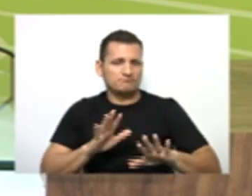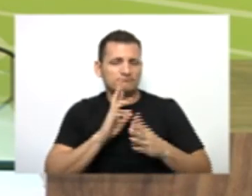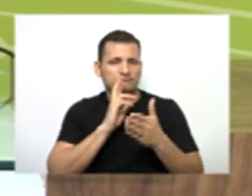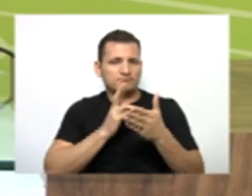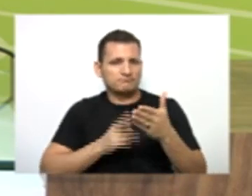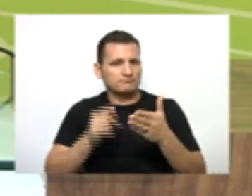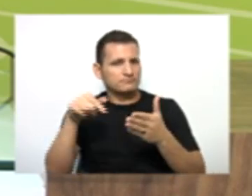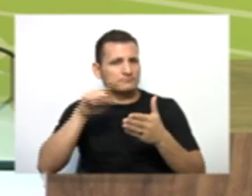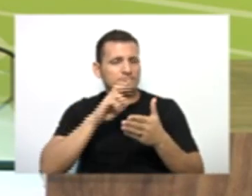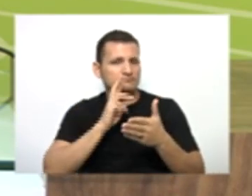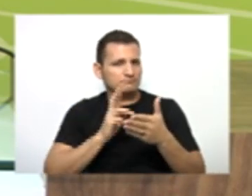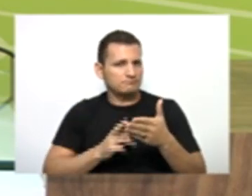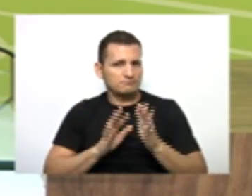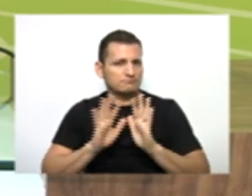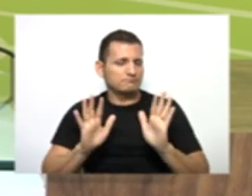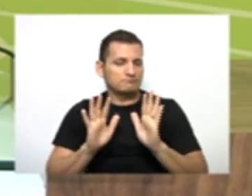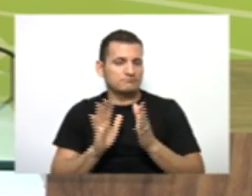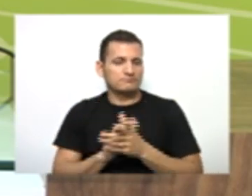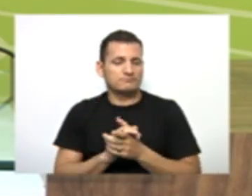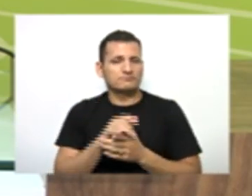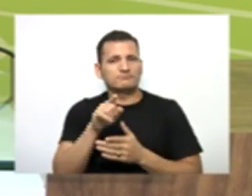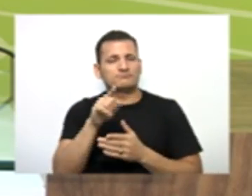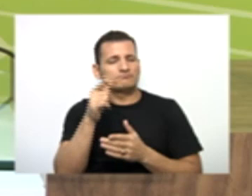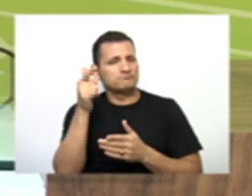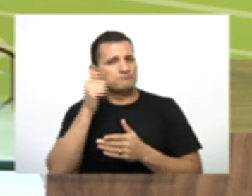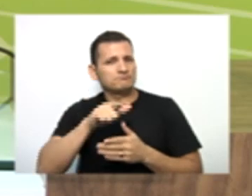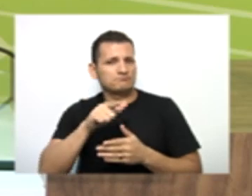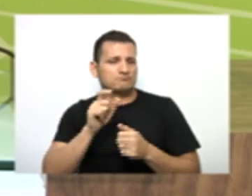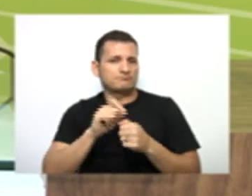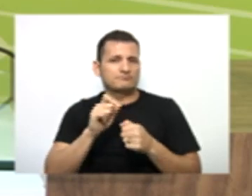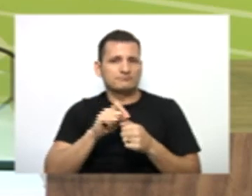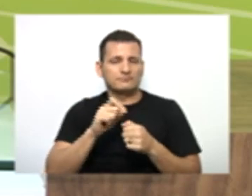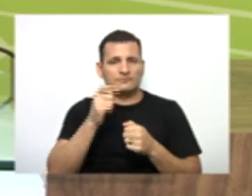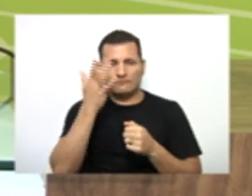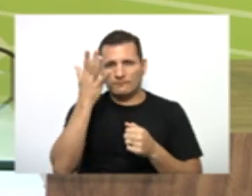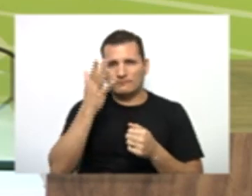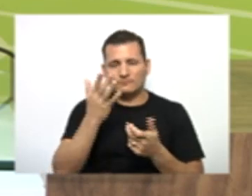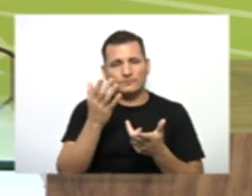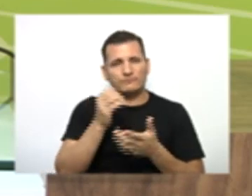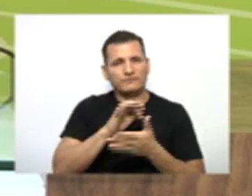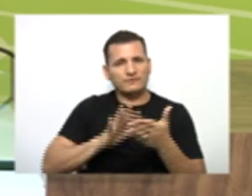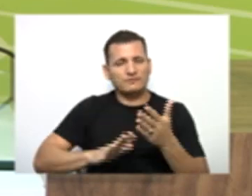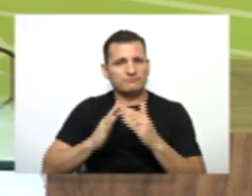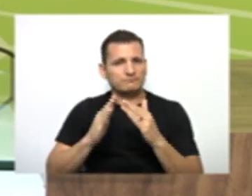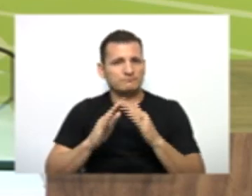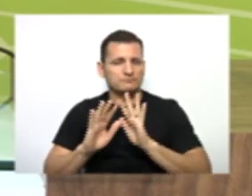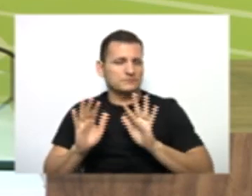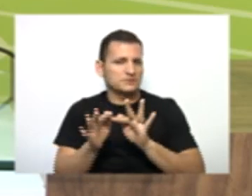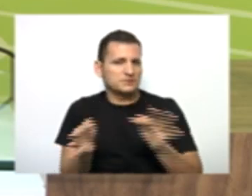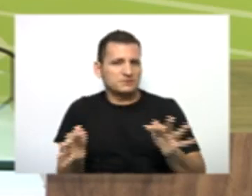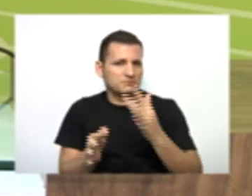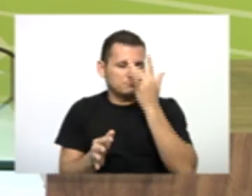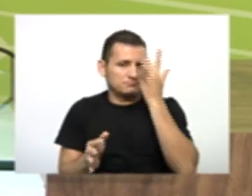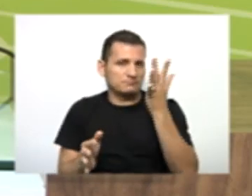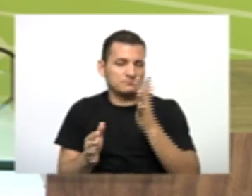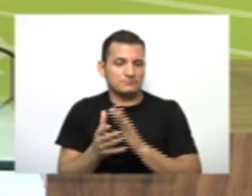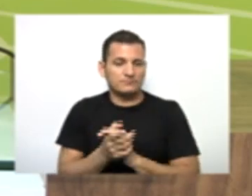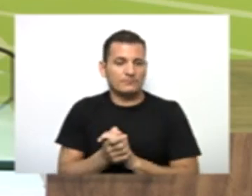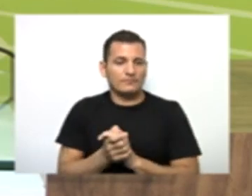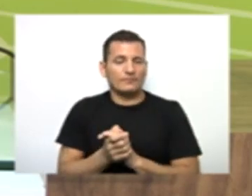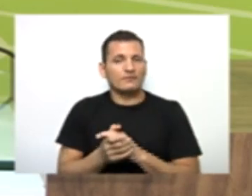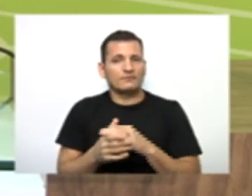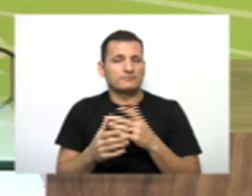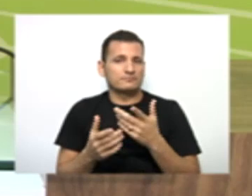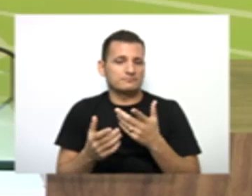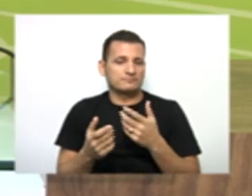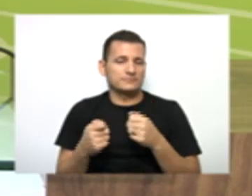essas perguntas da atividade de sala, vão com certeza fazer facilmente a atividade de percurso. É muito simples, muito fácil. E tem que vir